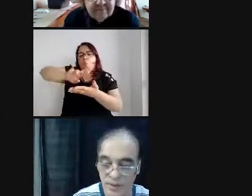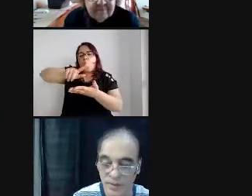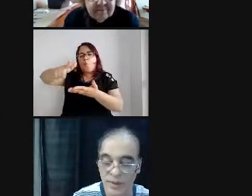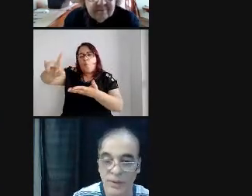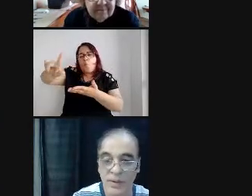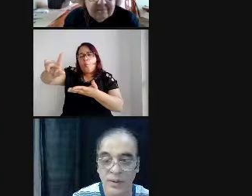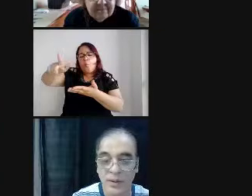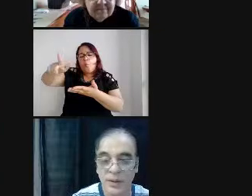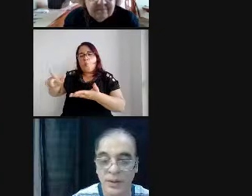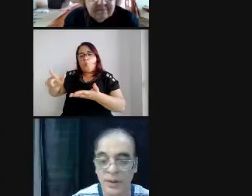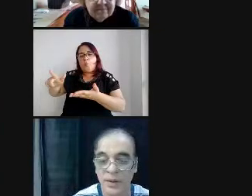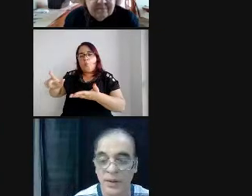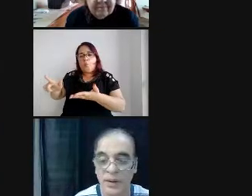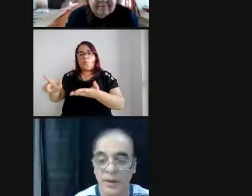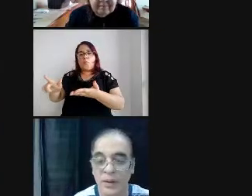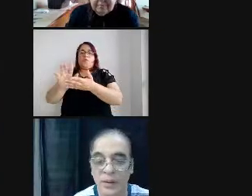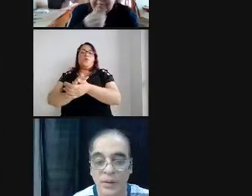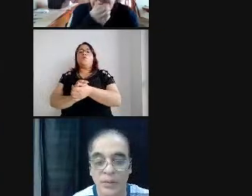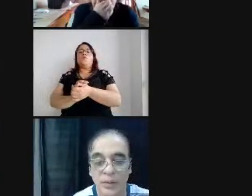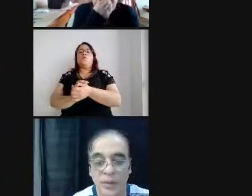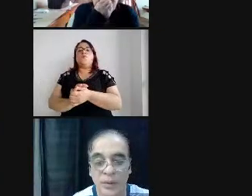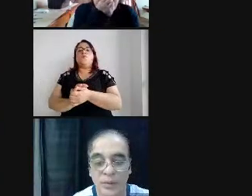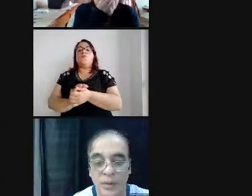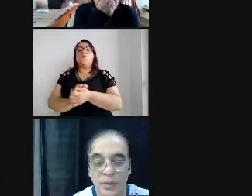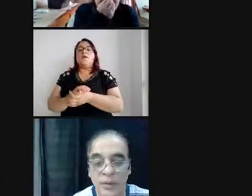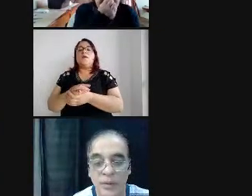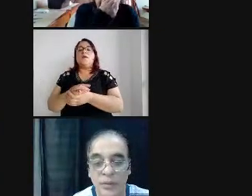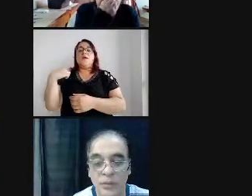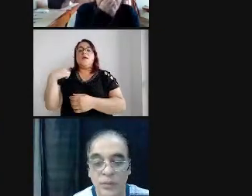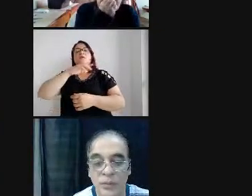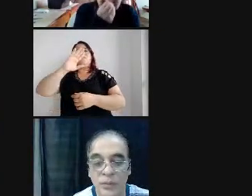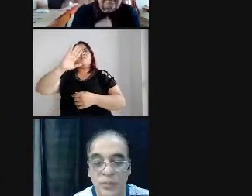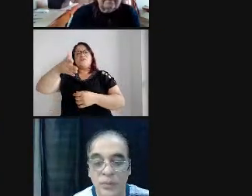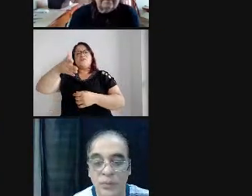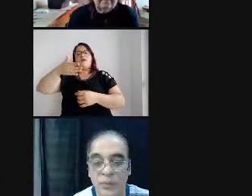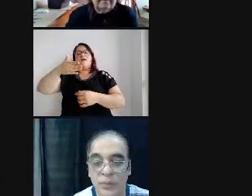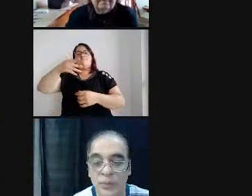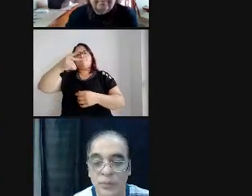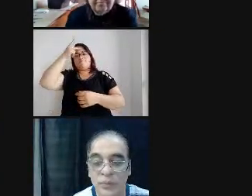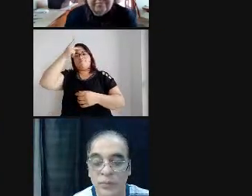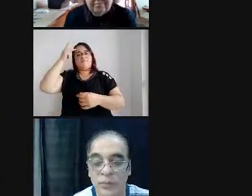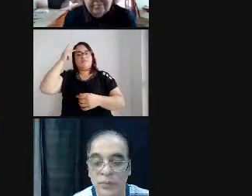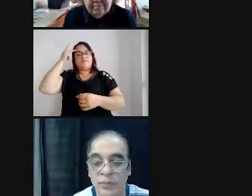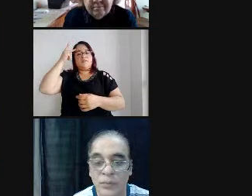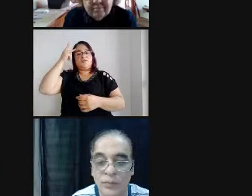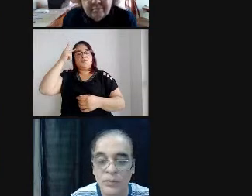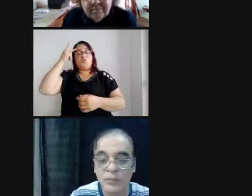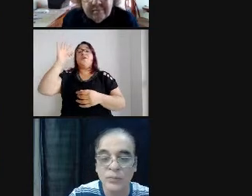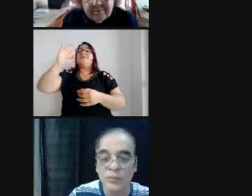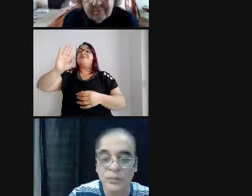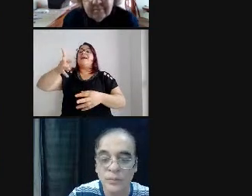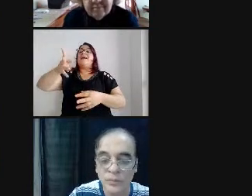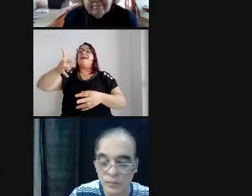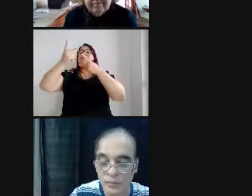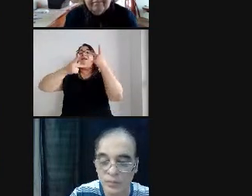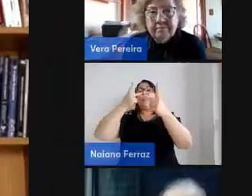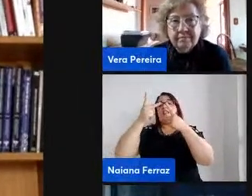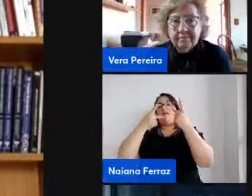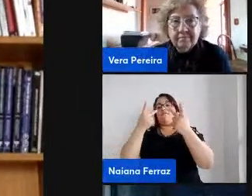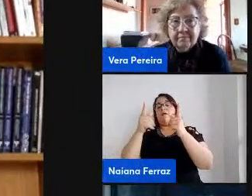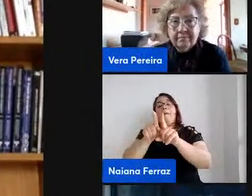nós já tínhamos o Homo sapiens e que ele falava, mas ainda não